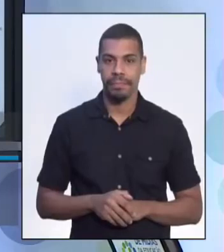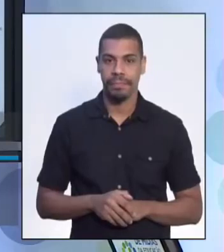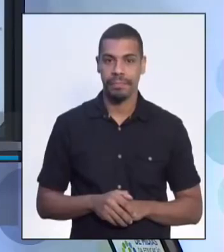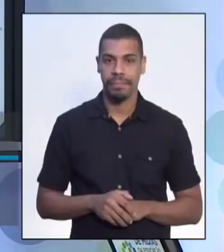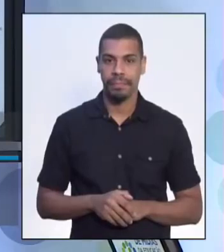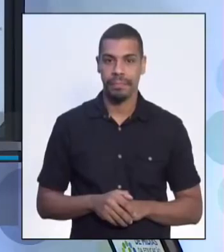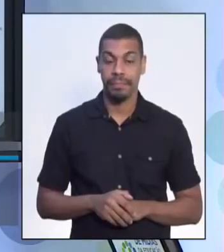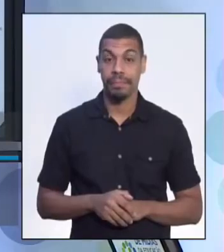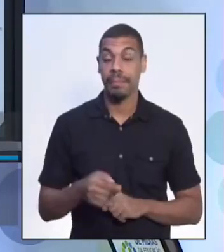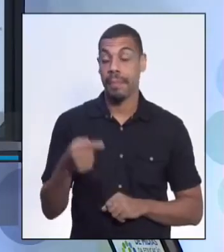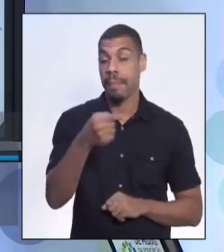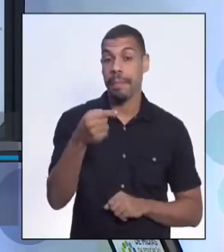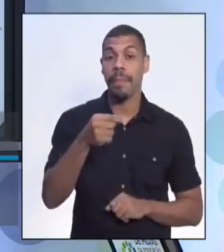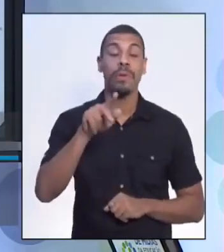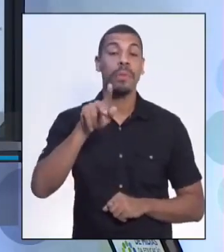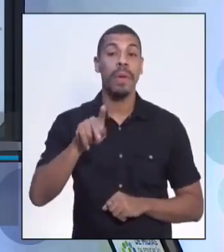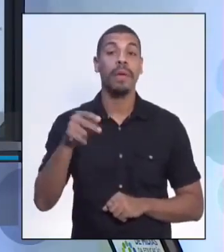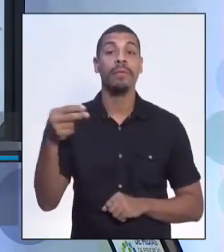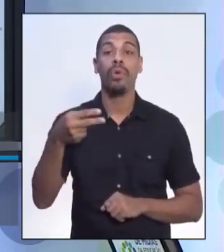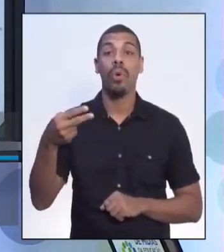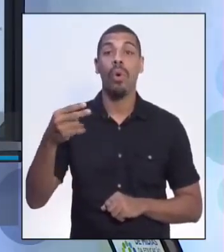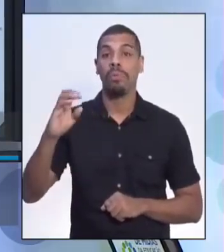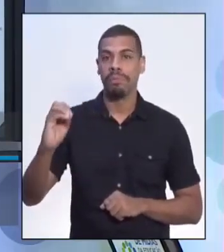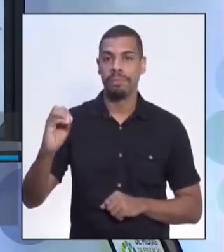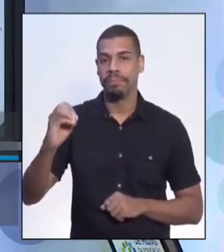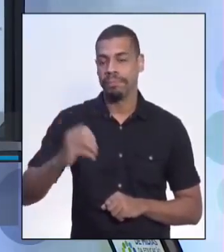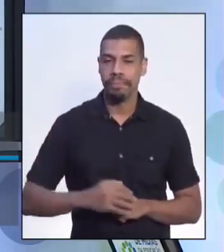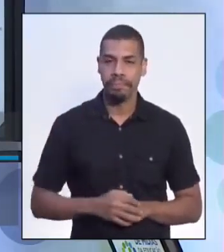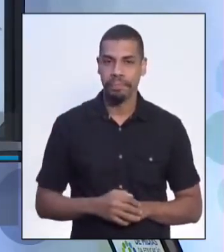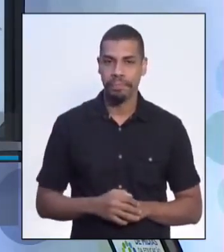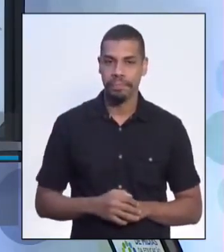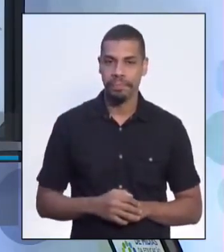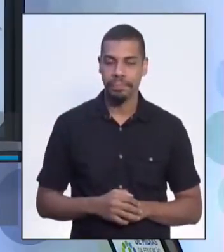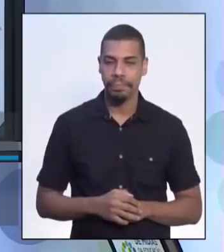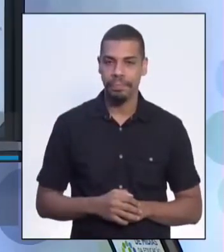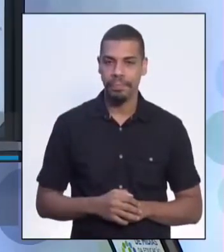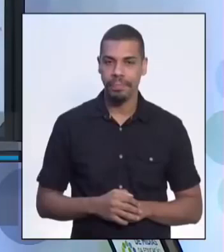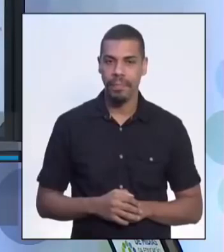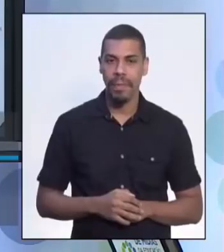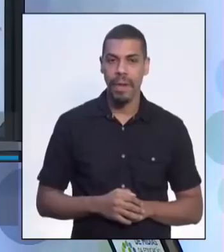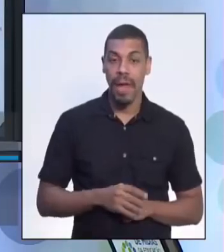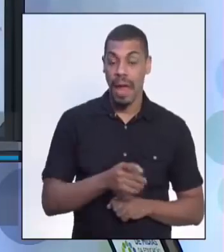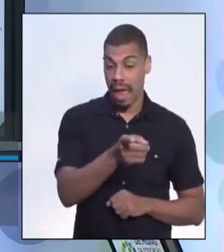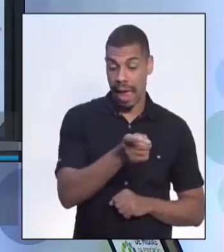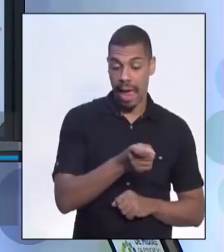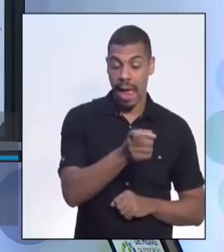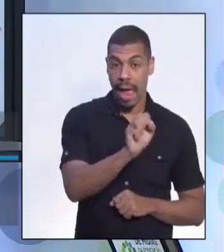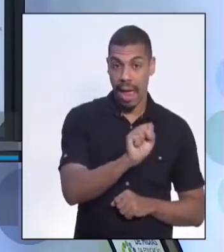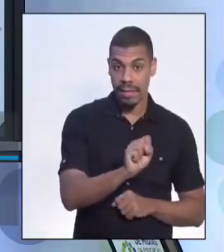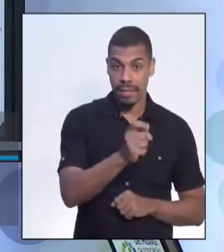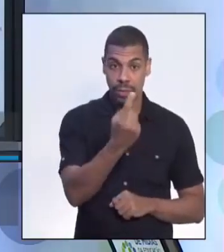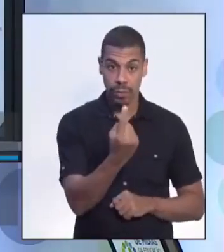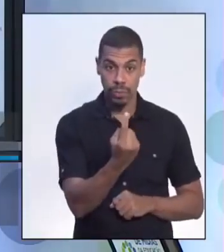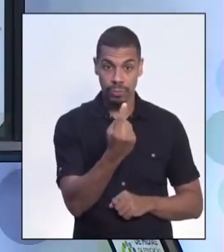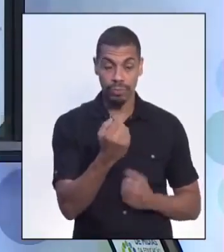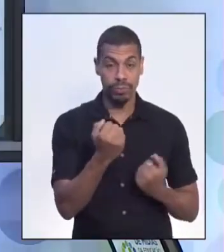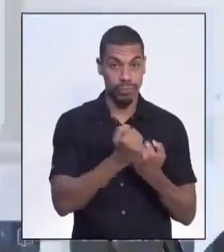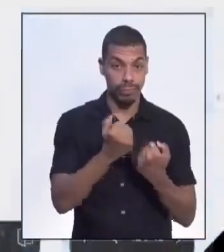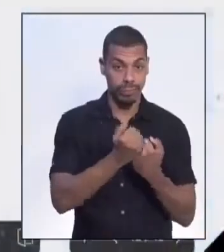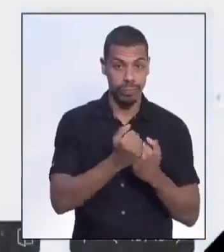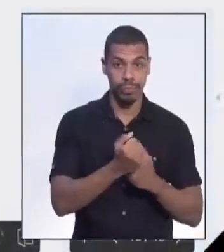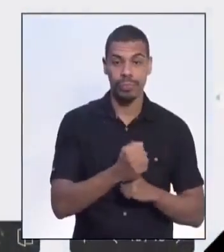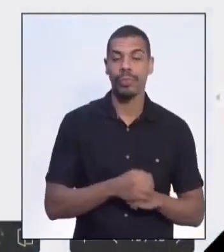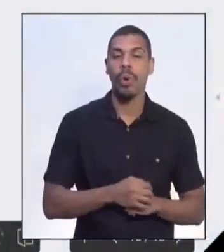P igual a 0. Vamos lá. S1 deu 2. Então, eu sei que eu tenho